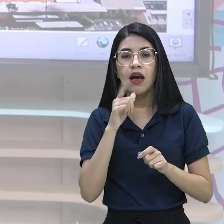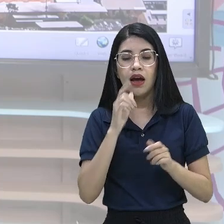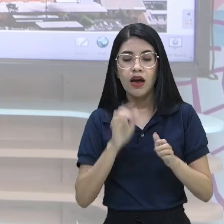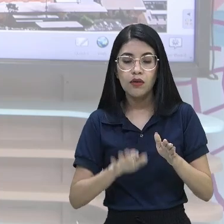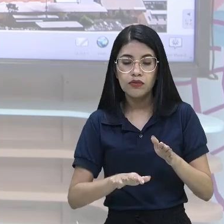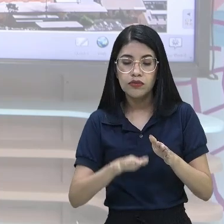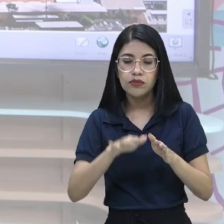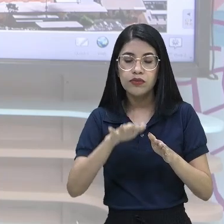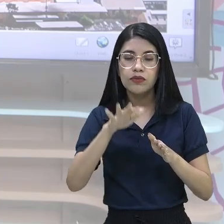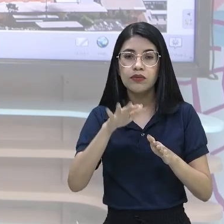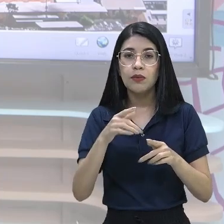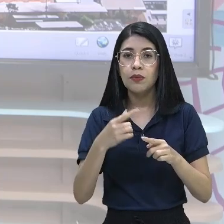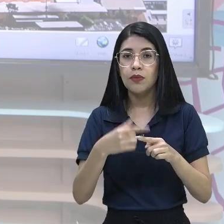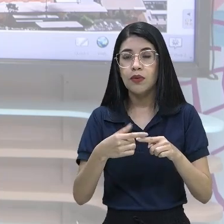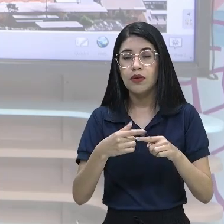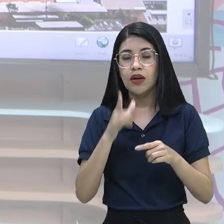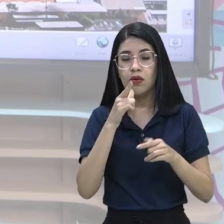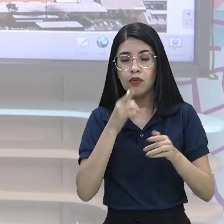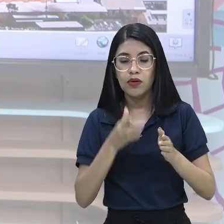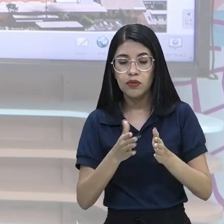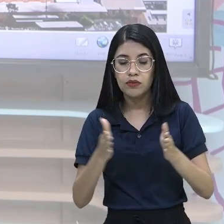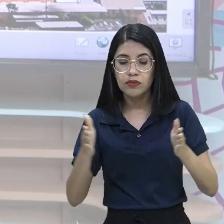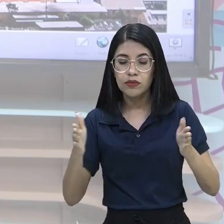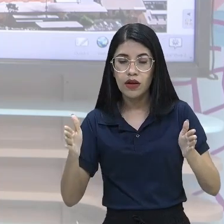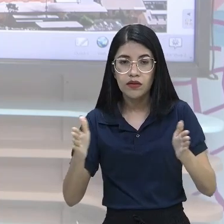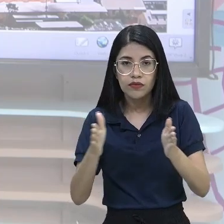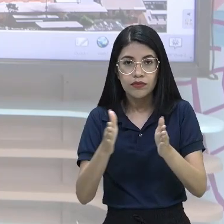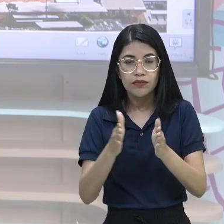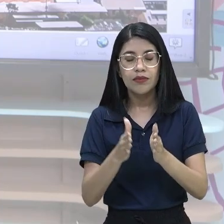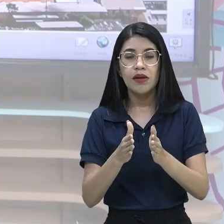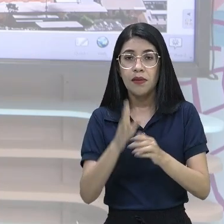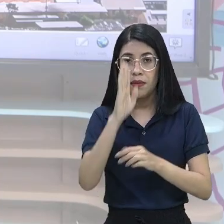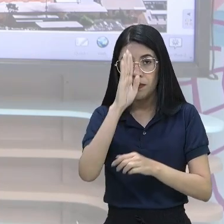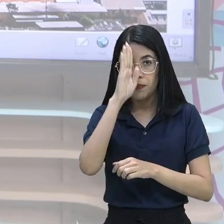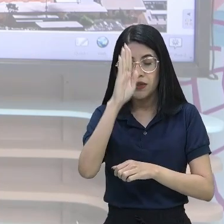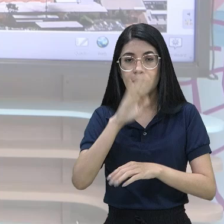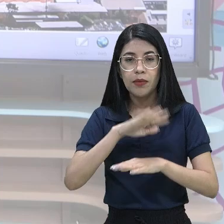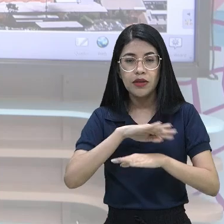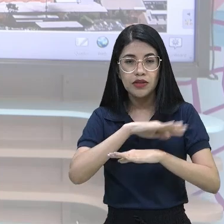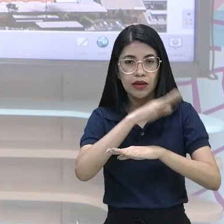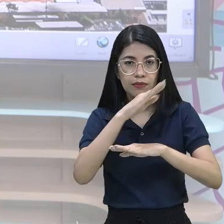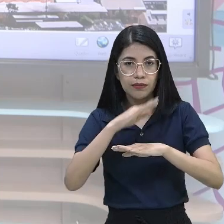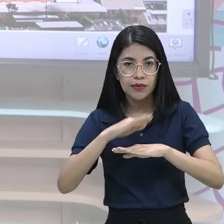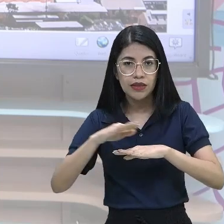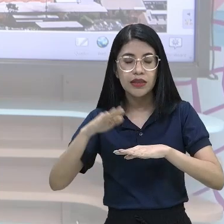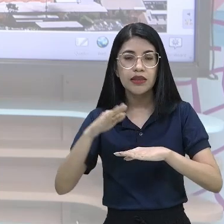tá bom? Principalmente em áreas de planície, que a gente vai observar essas